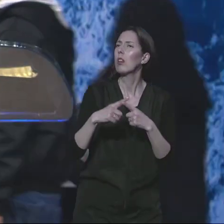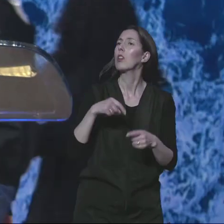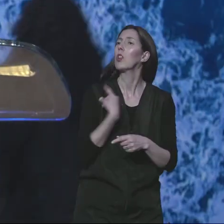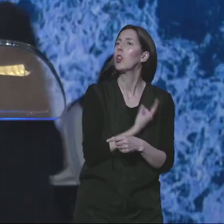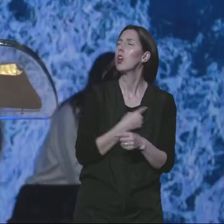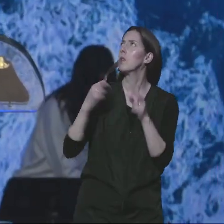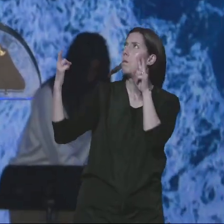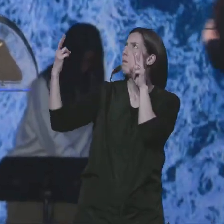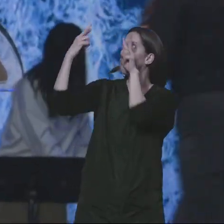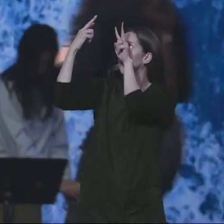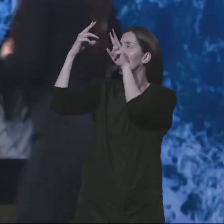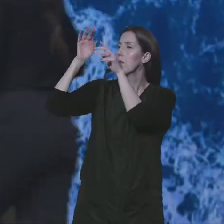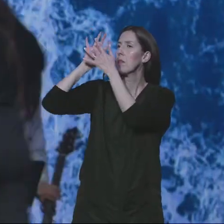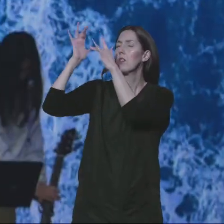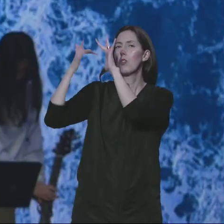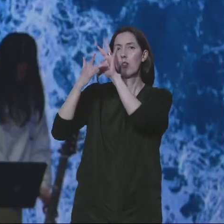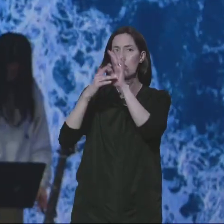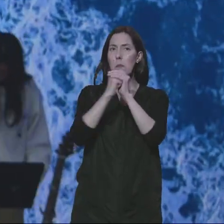isso?